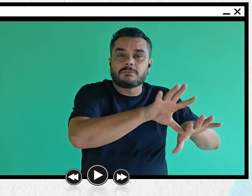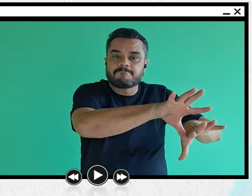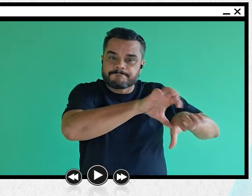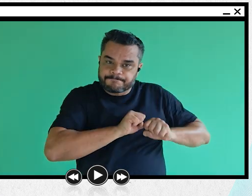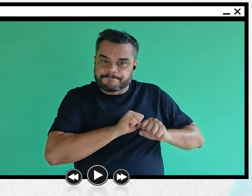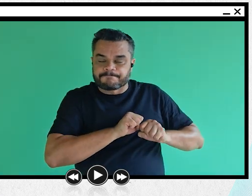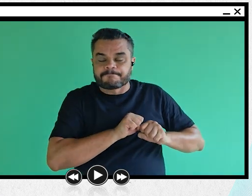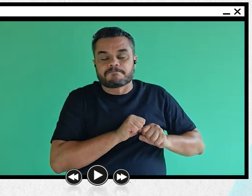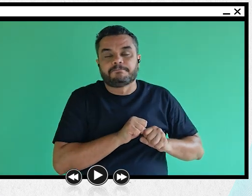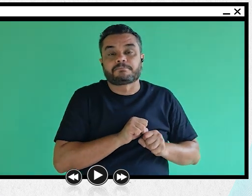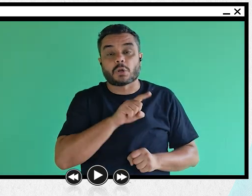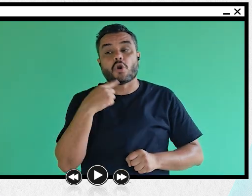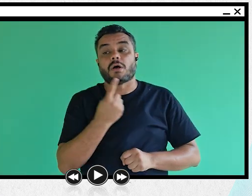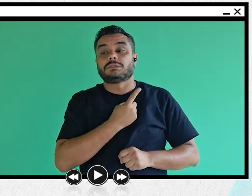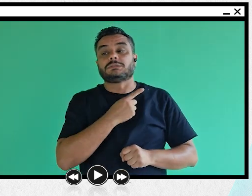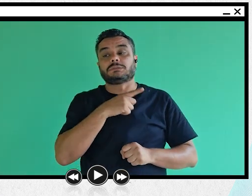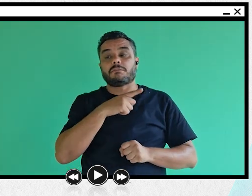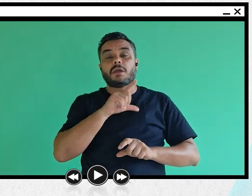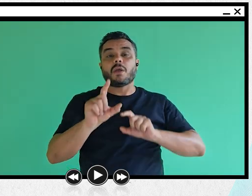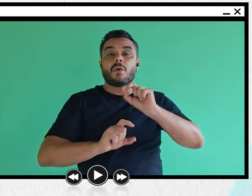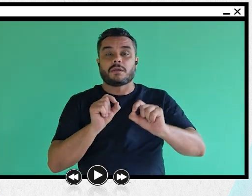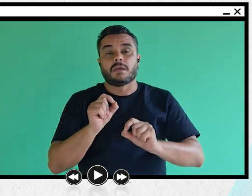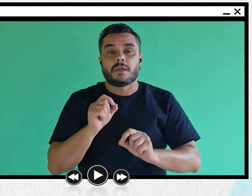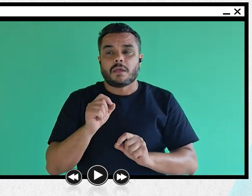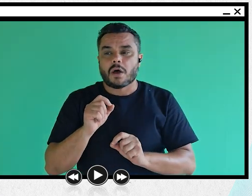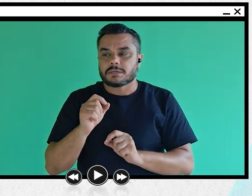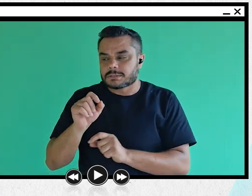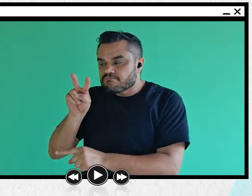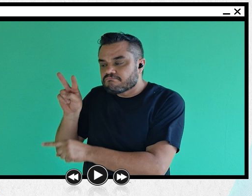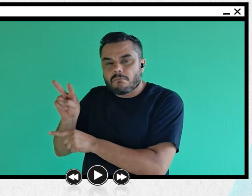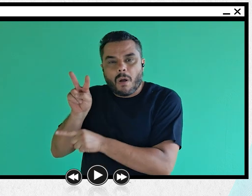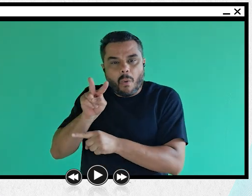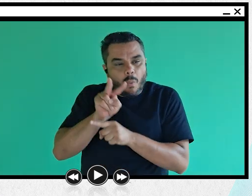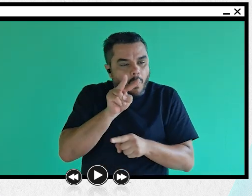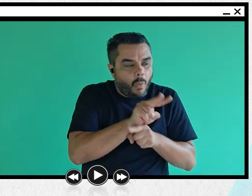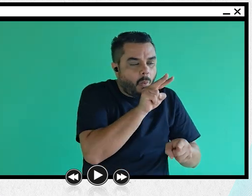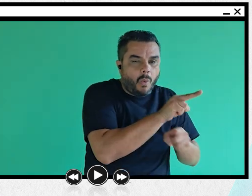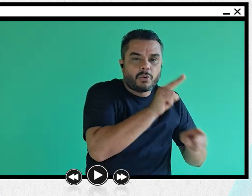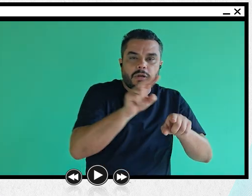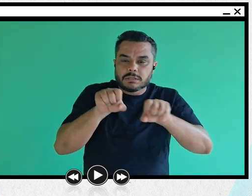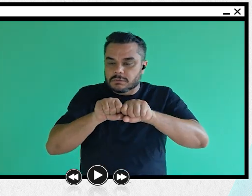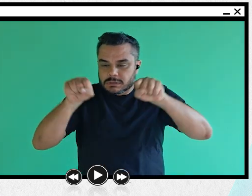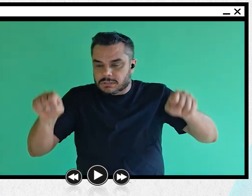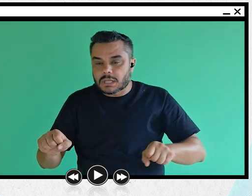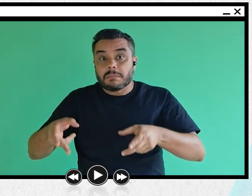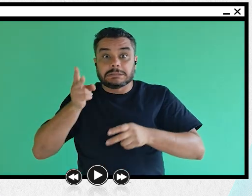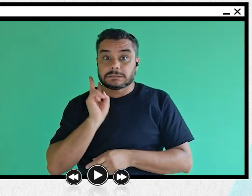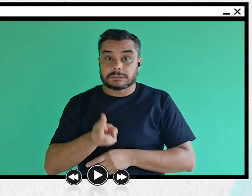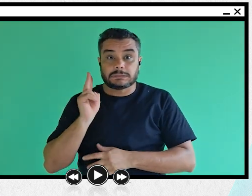sedimenta, a gente também acaba ficando no início, e com isso a gente preserva esse sistema funcionando.